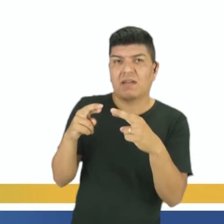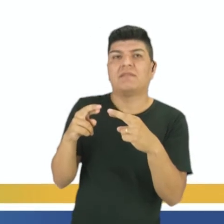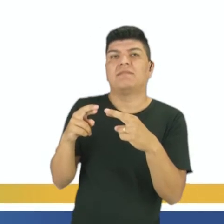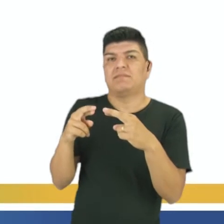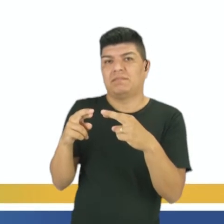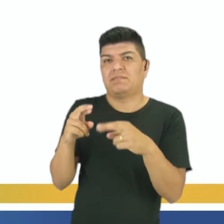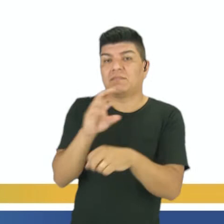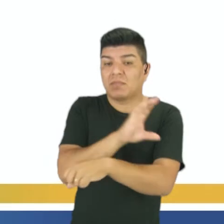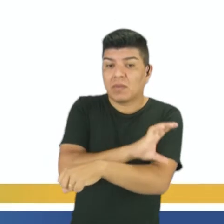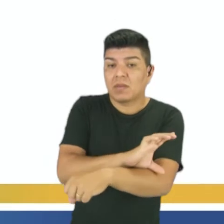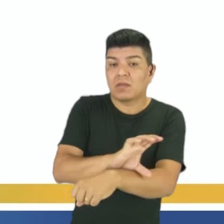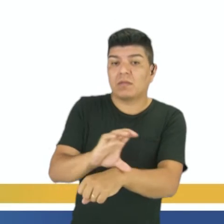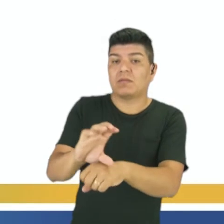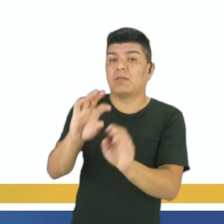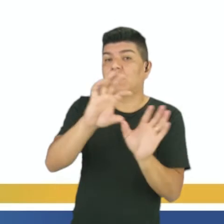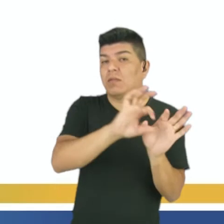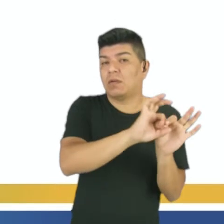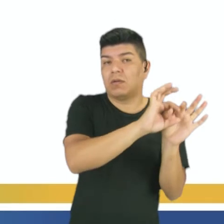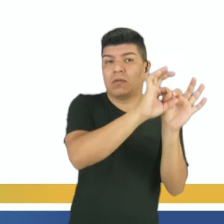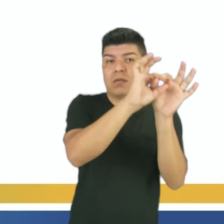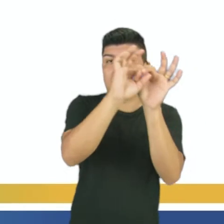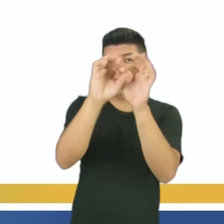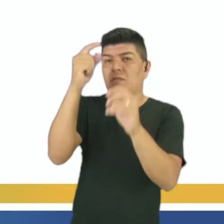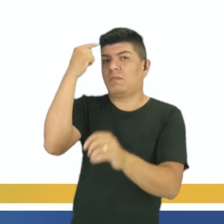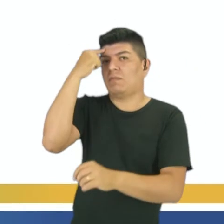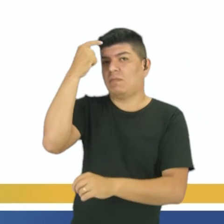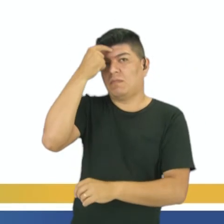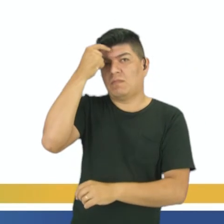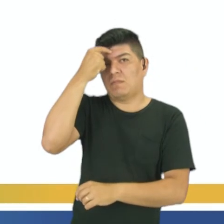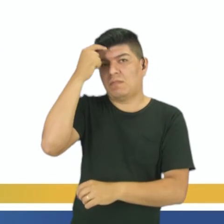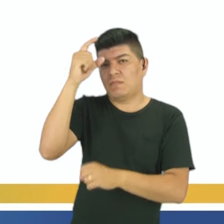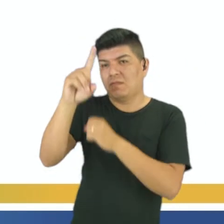contexto cultural, recorrente de algum pensamento da